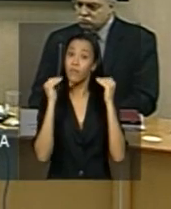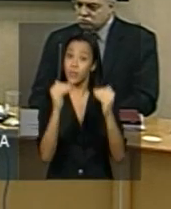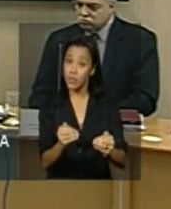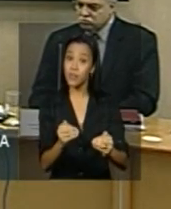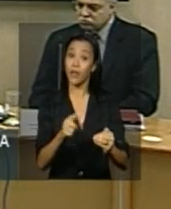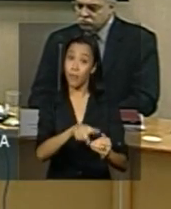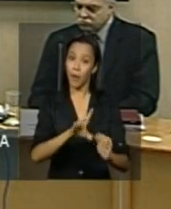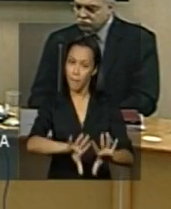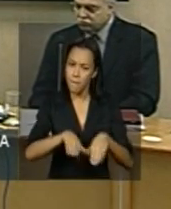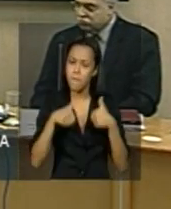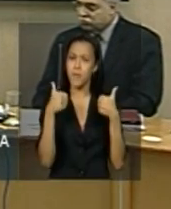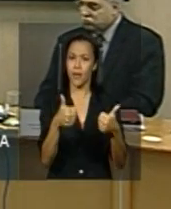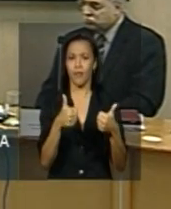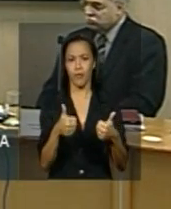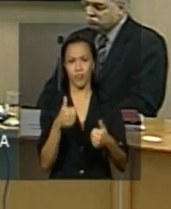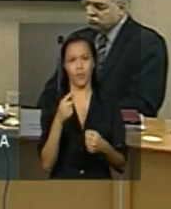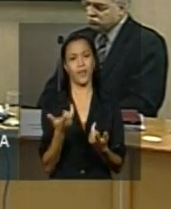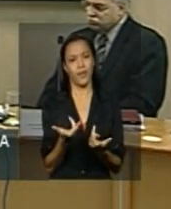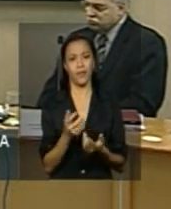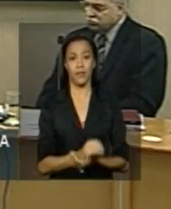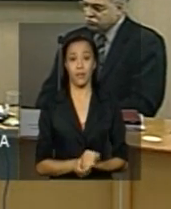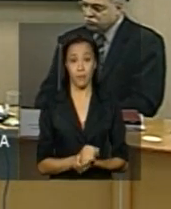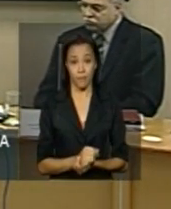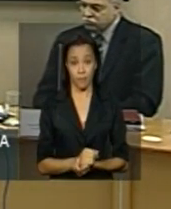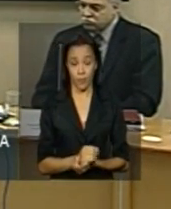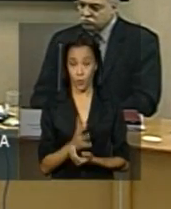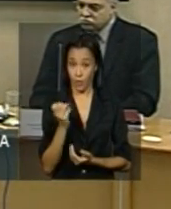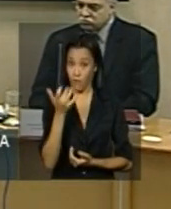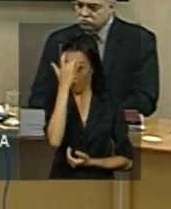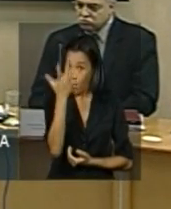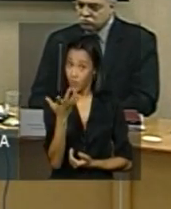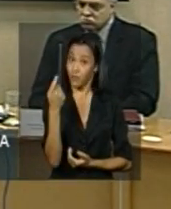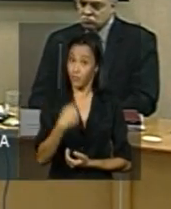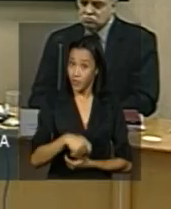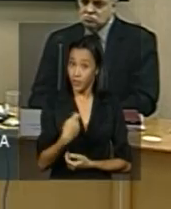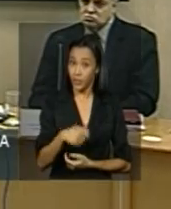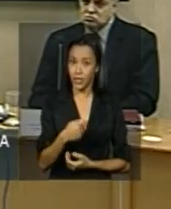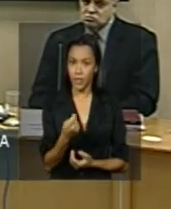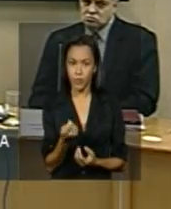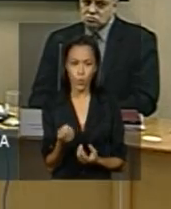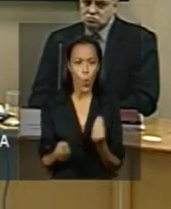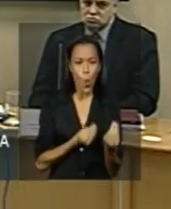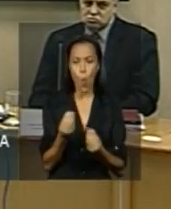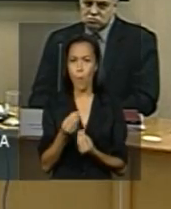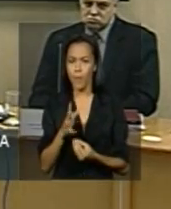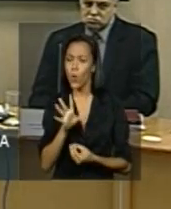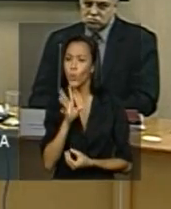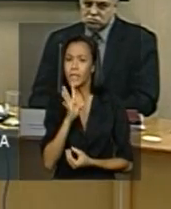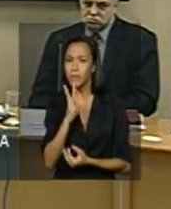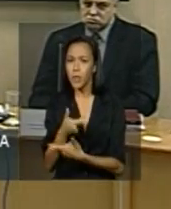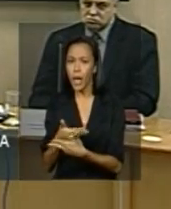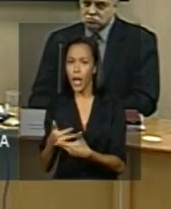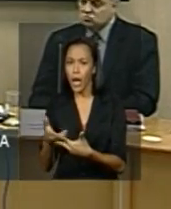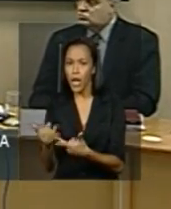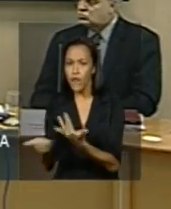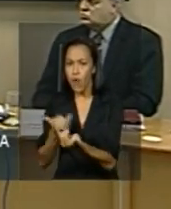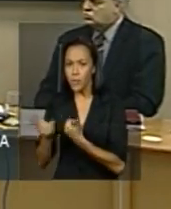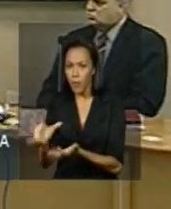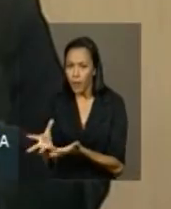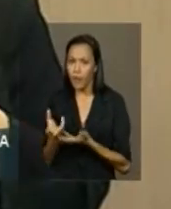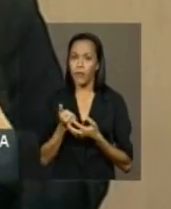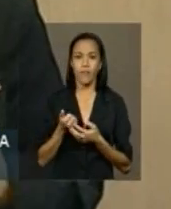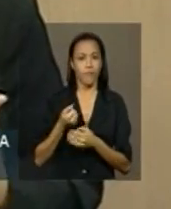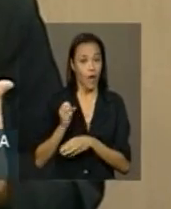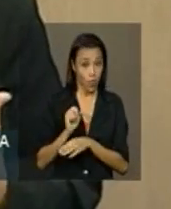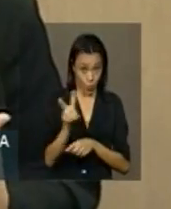de restauração de degradação que não é corte Raso pramos nos sofisticar o conhecimento para que o dado da taxa de desmatamento da